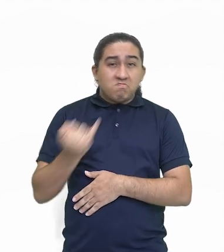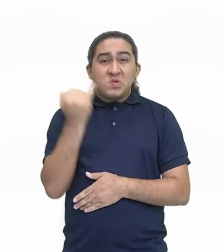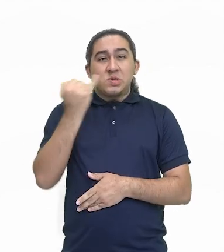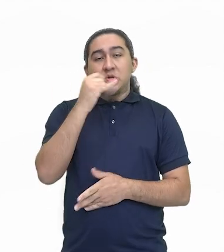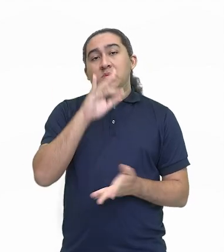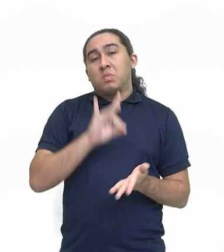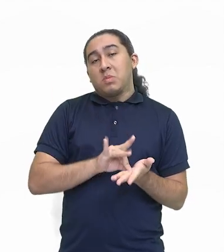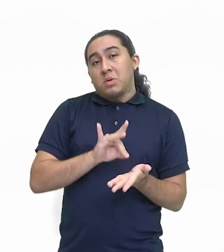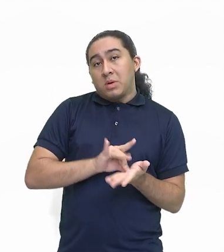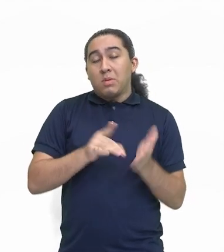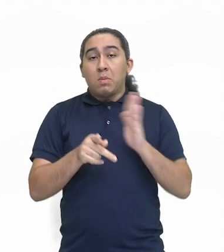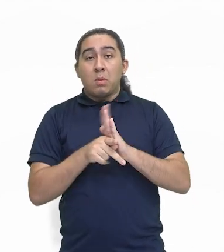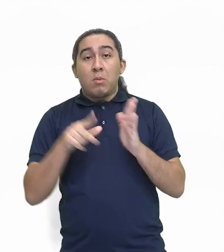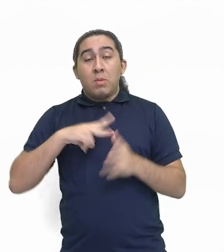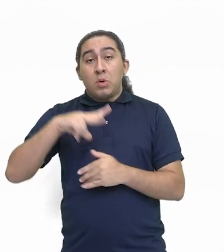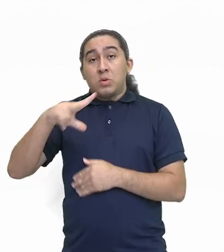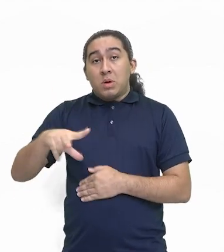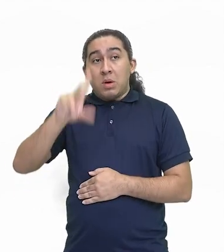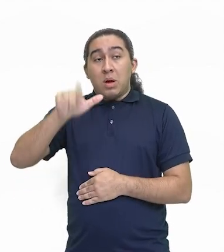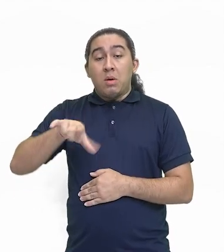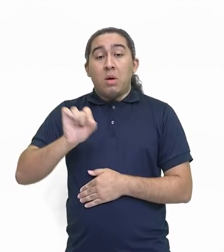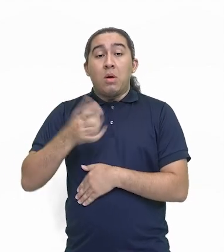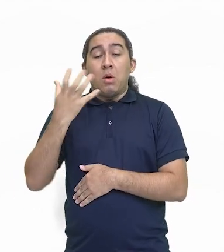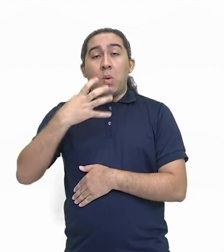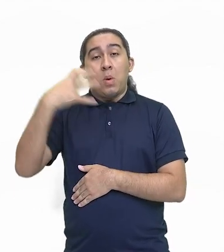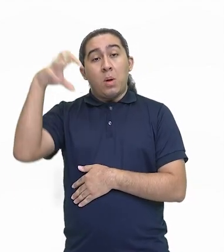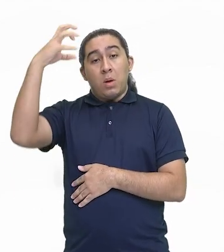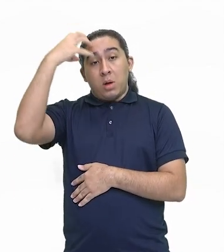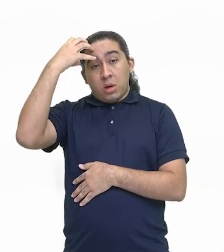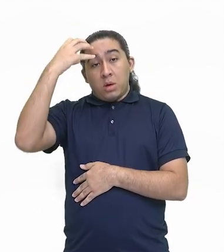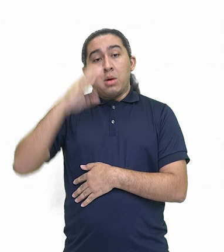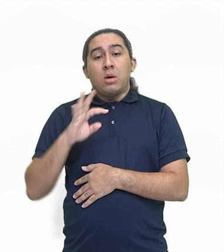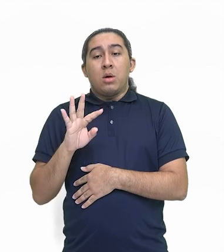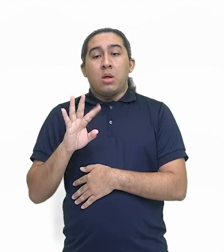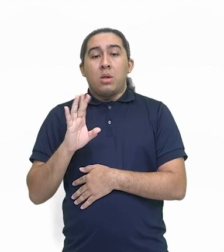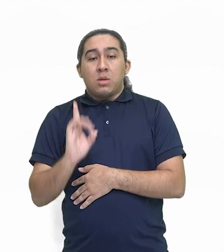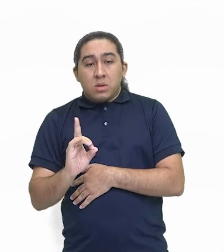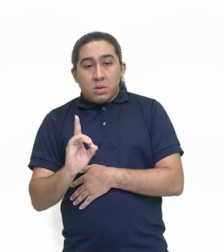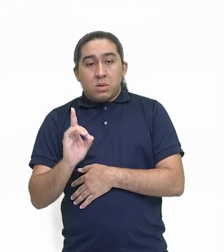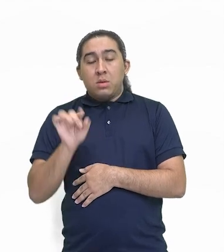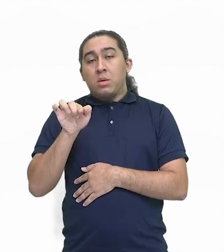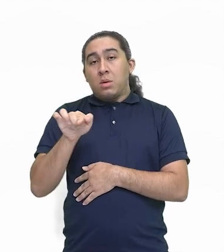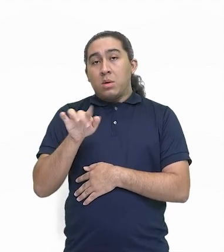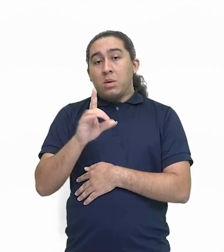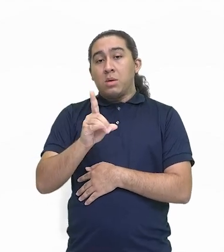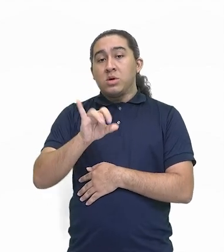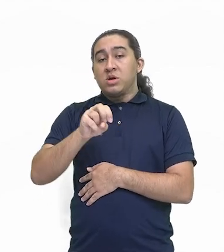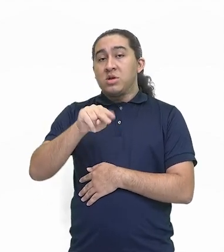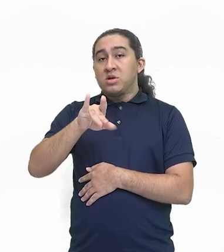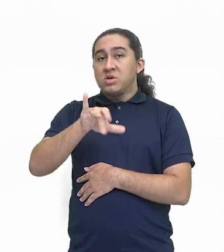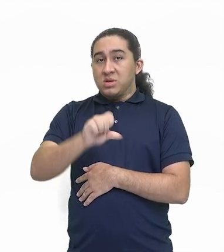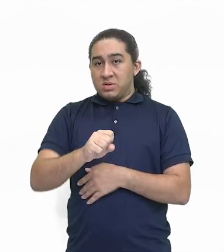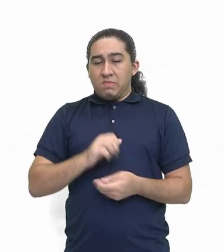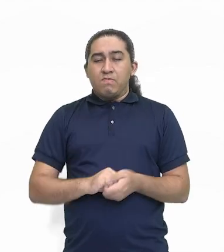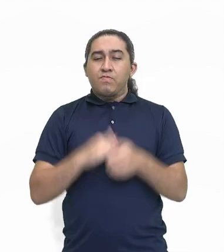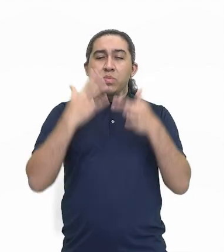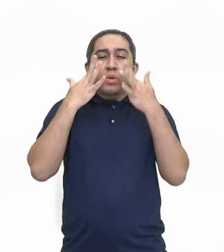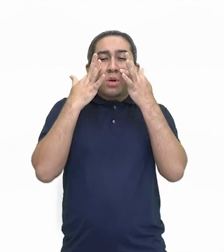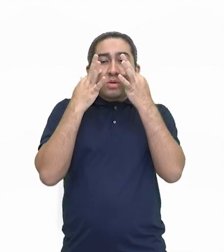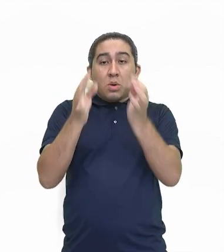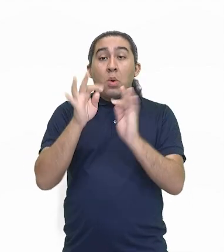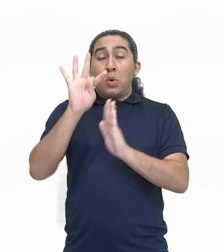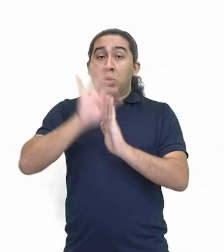português, o rei Dom Diniz. Então, vamos acompanhar, eu vou mostrar